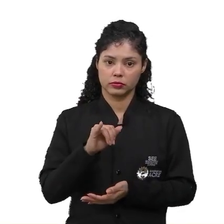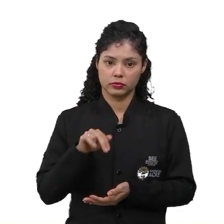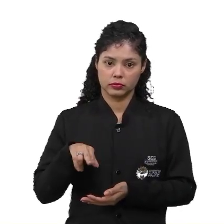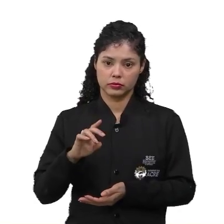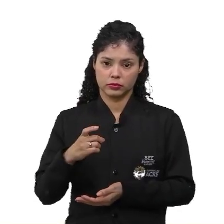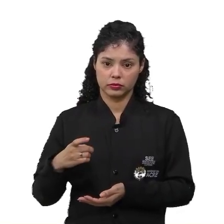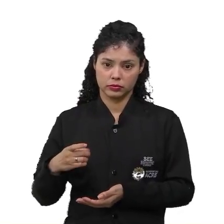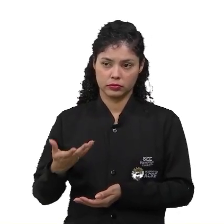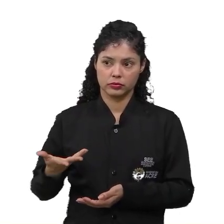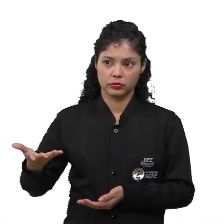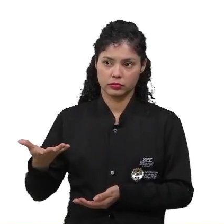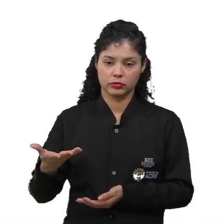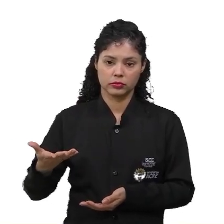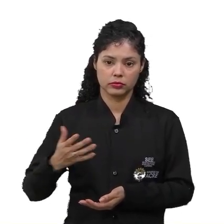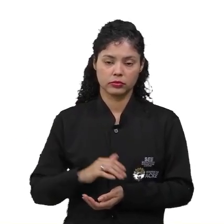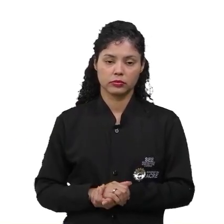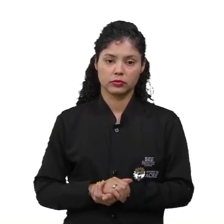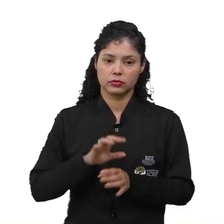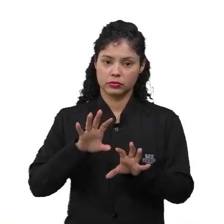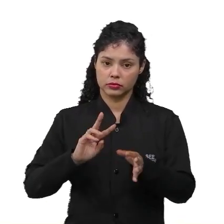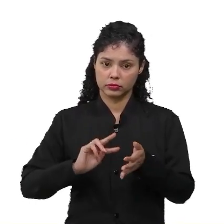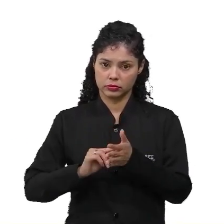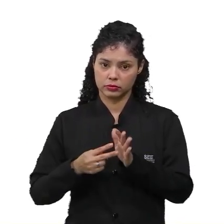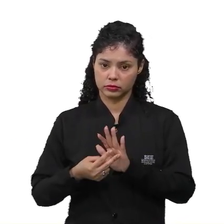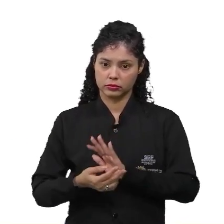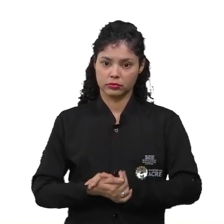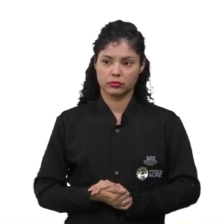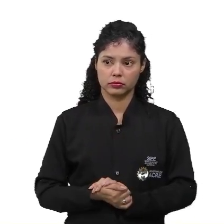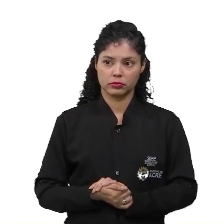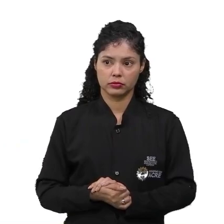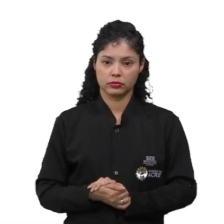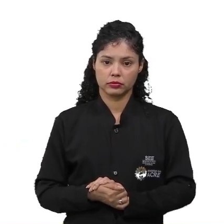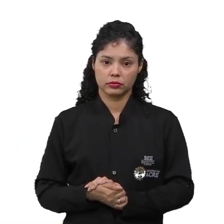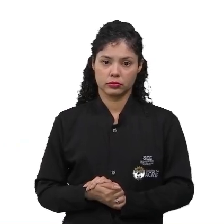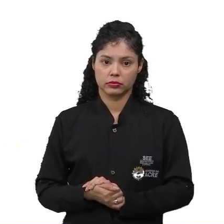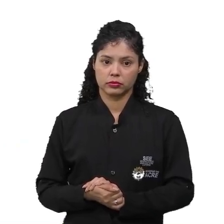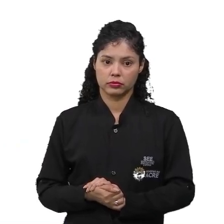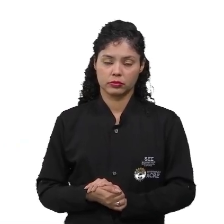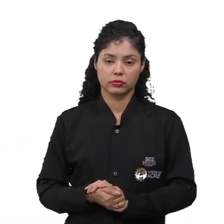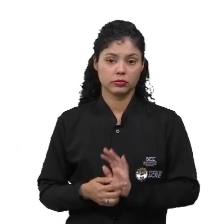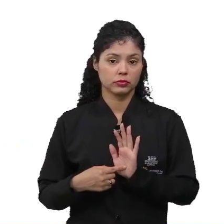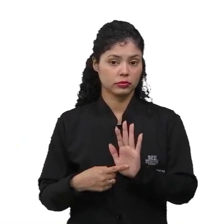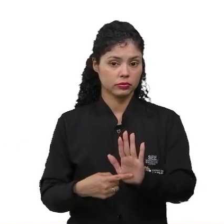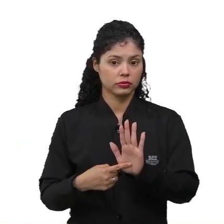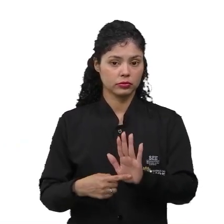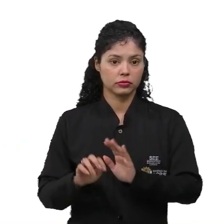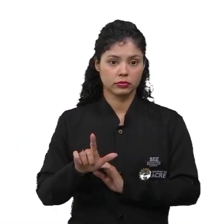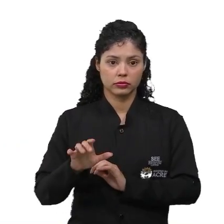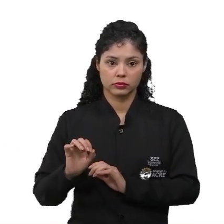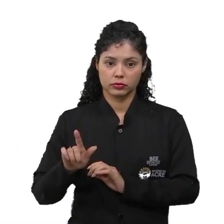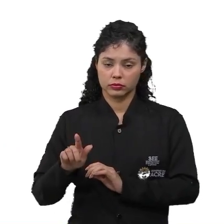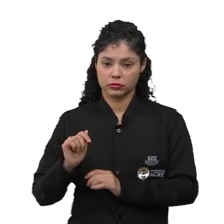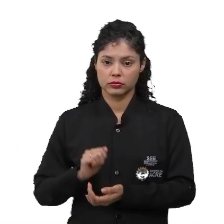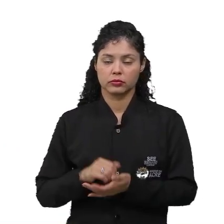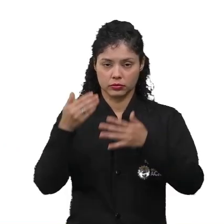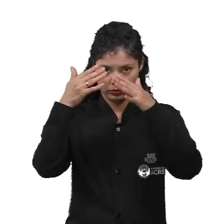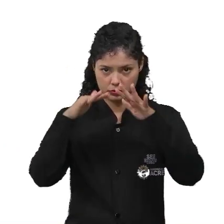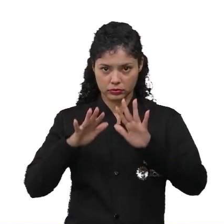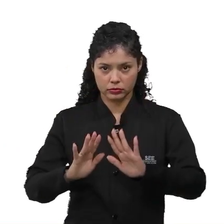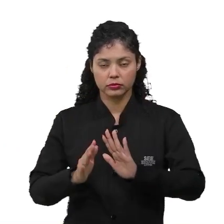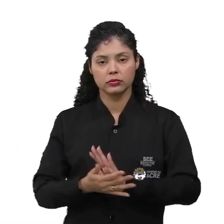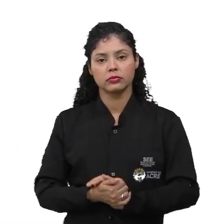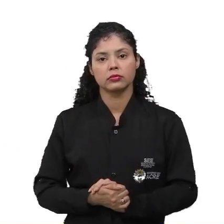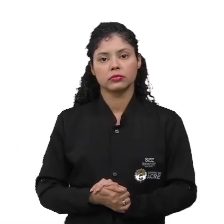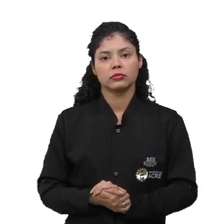de x na base e da seguinte maneira: ln de x para representar logaritmo natural.